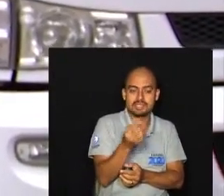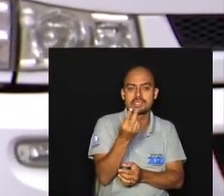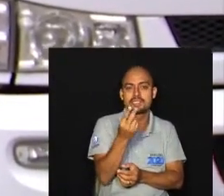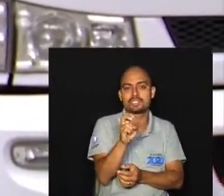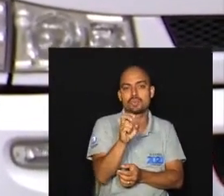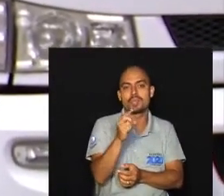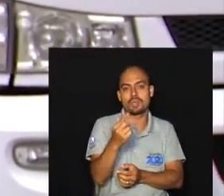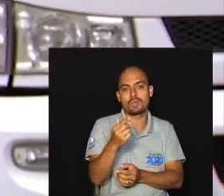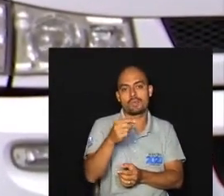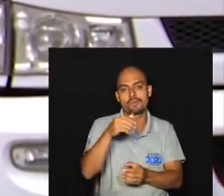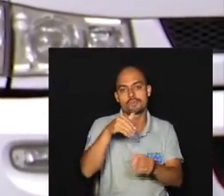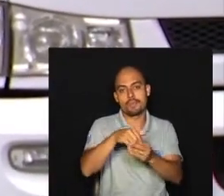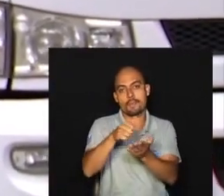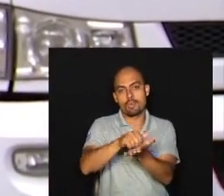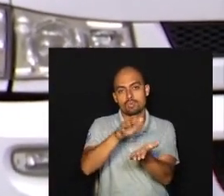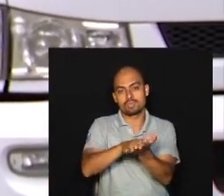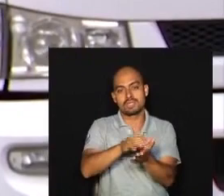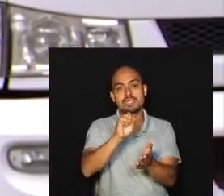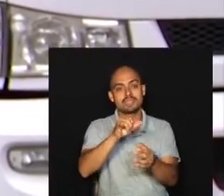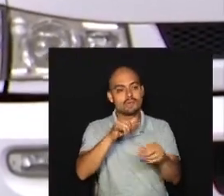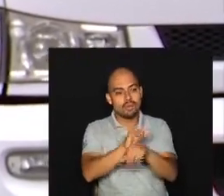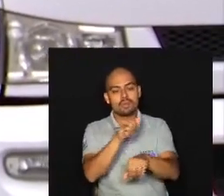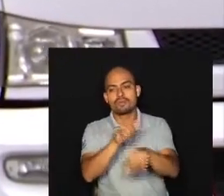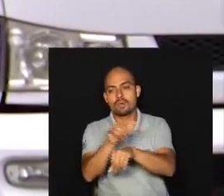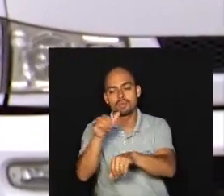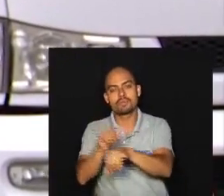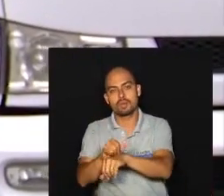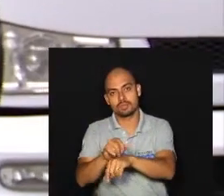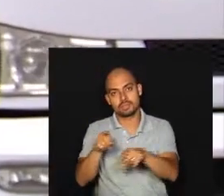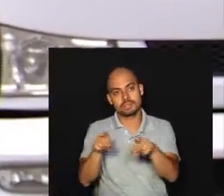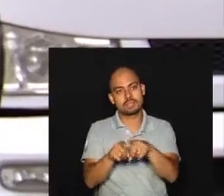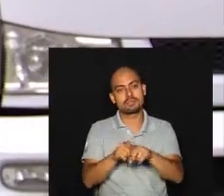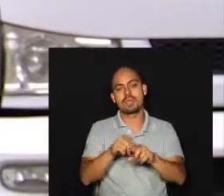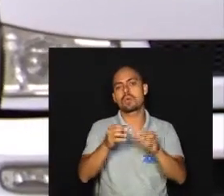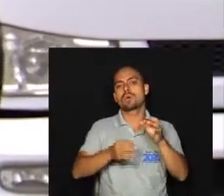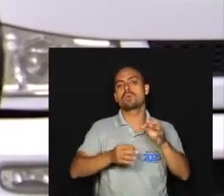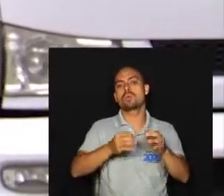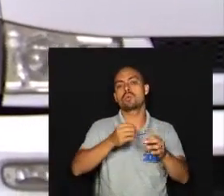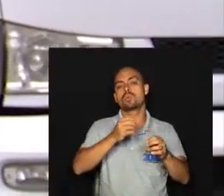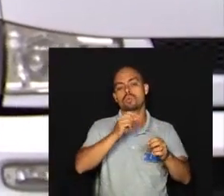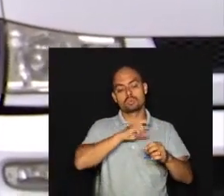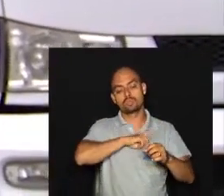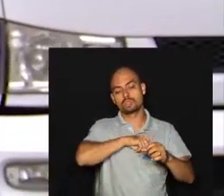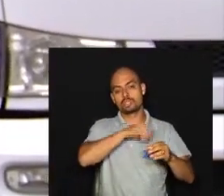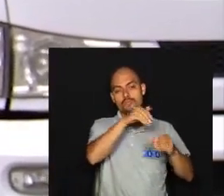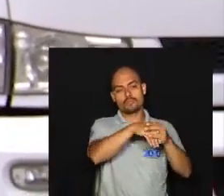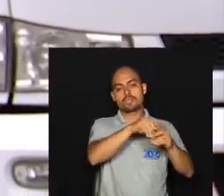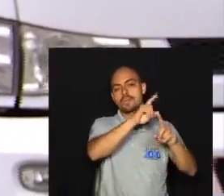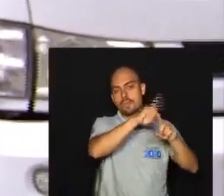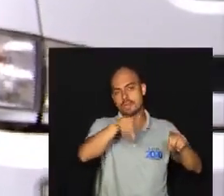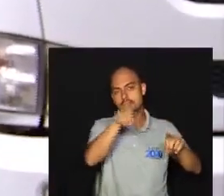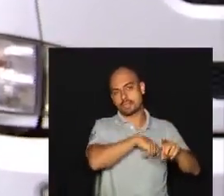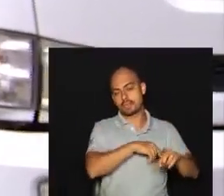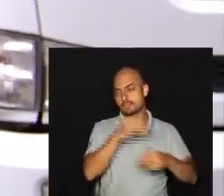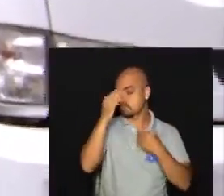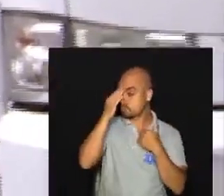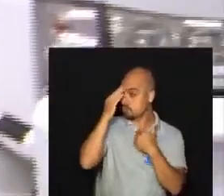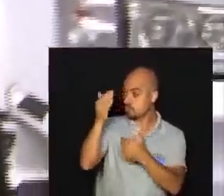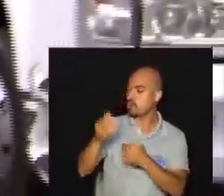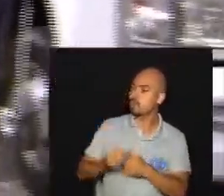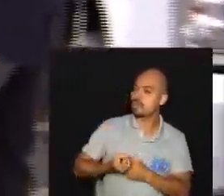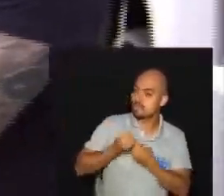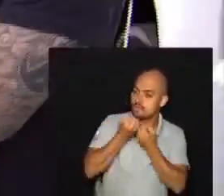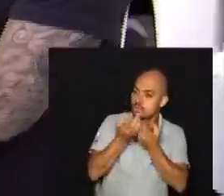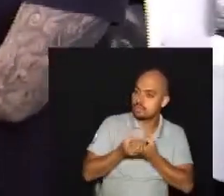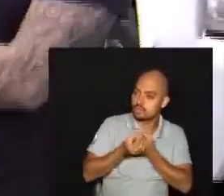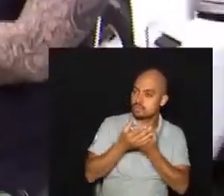faltar 3 turnos consecutivos sem justificar, o título dele é cancelado. Tá certo, muito obrigada pelas